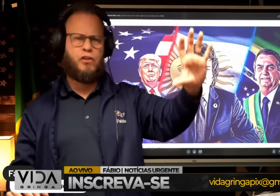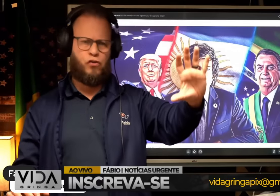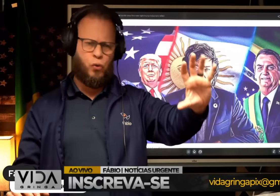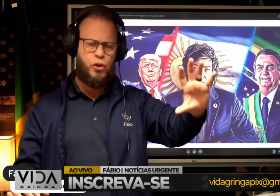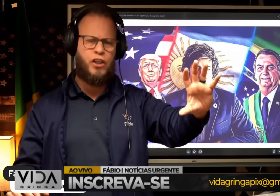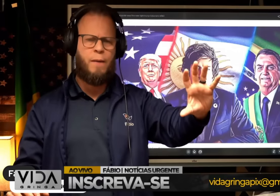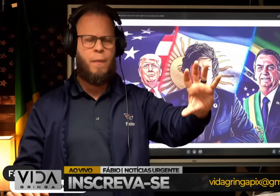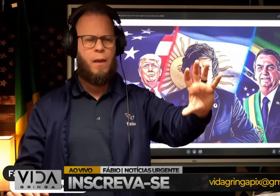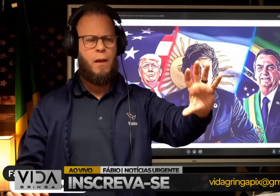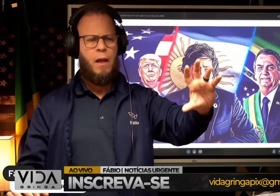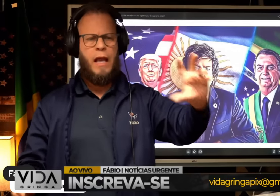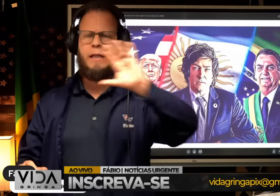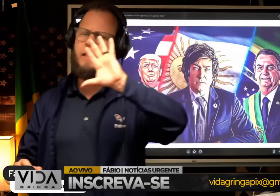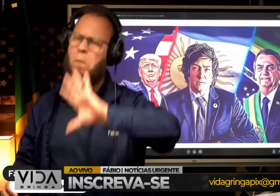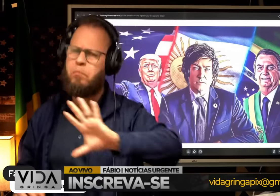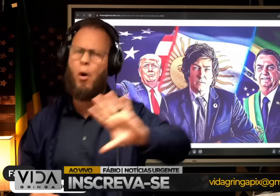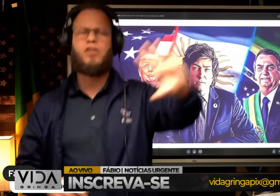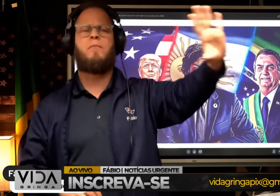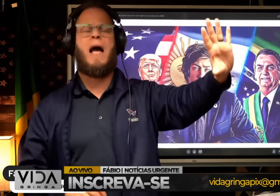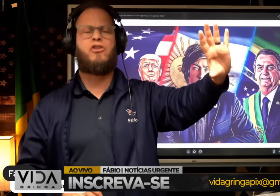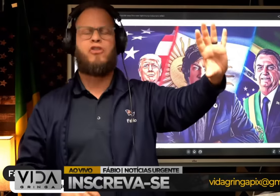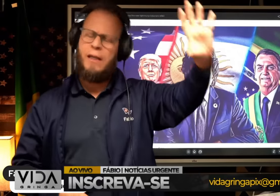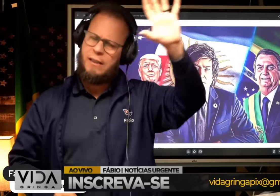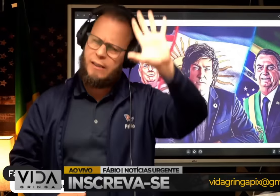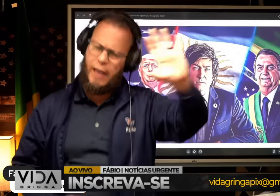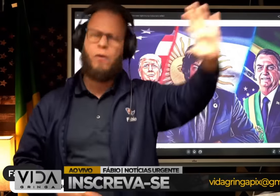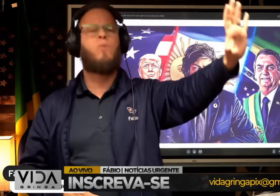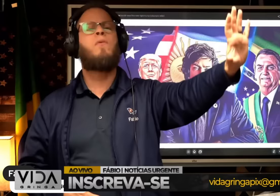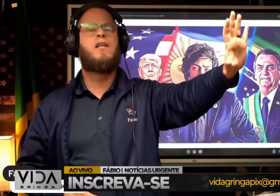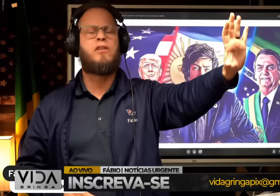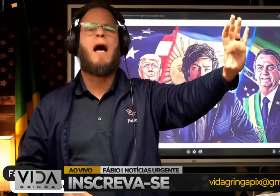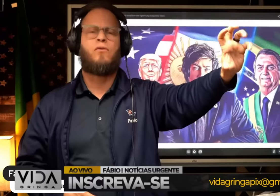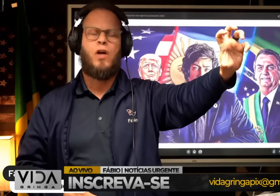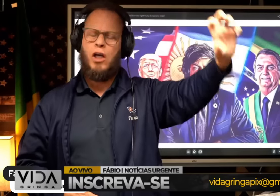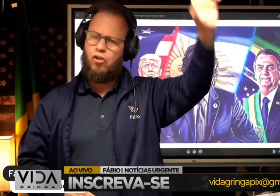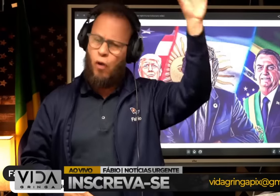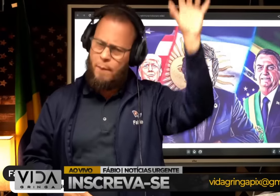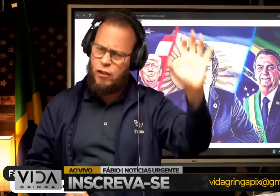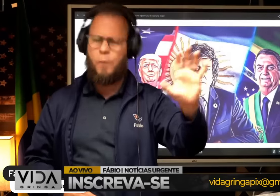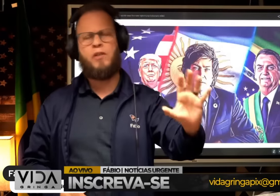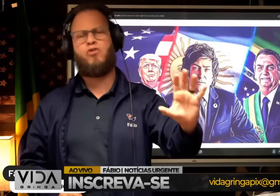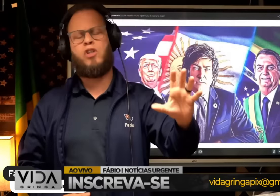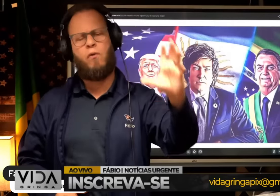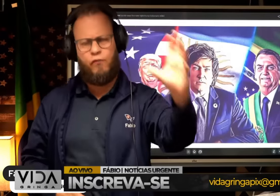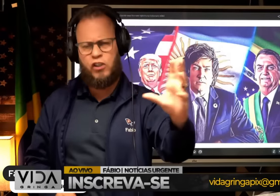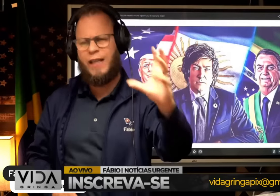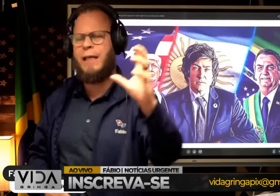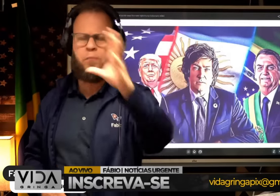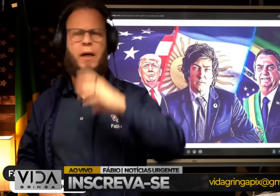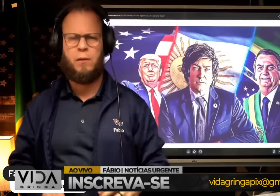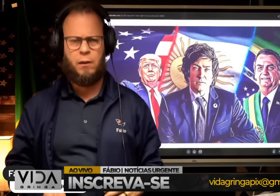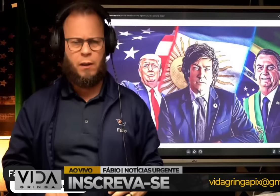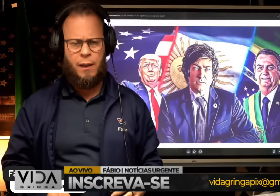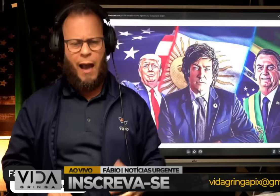ficha suja ele não pode mais ser um candidato somente pessoas com ficha